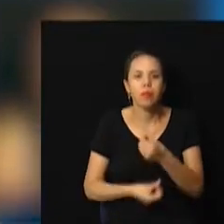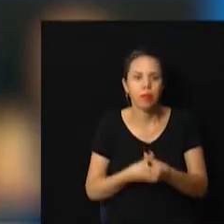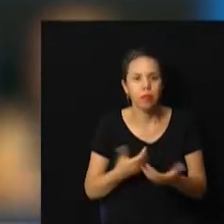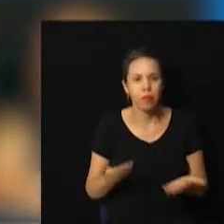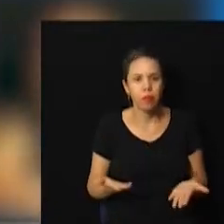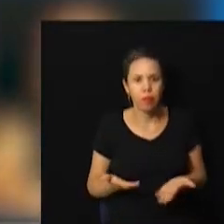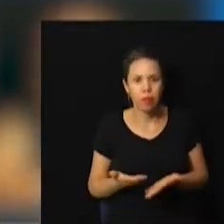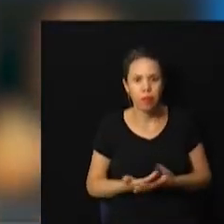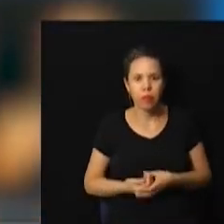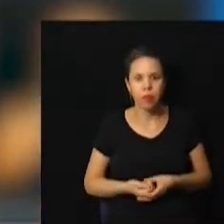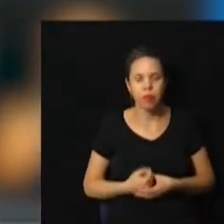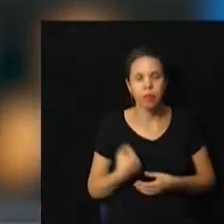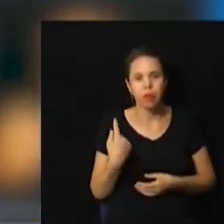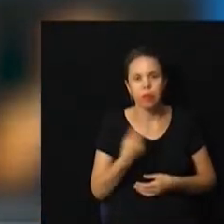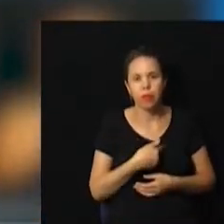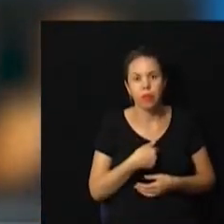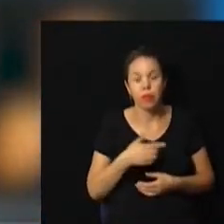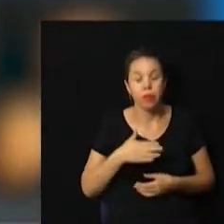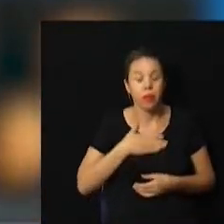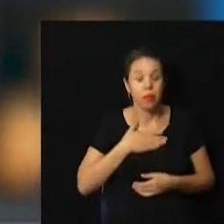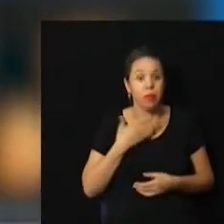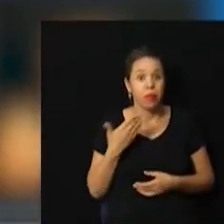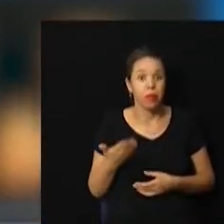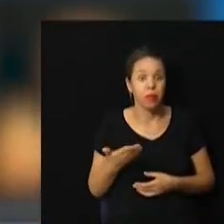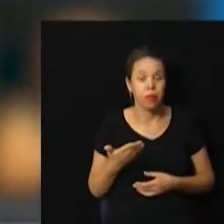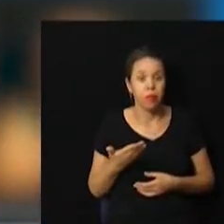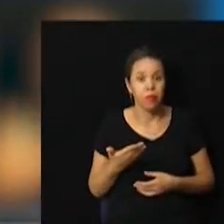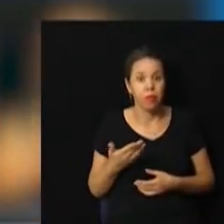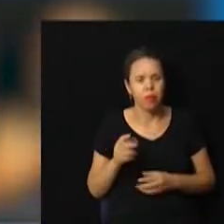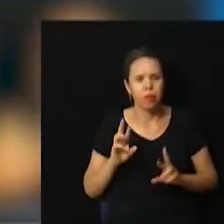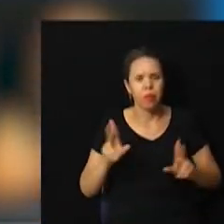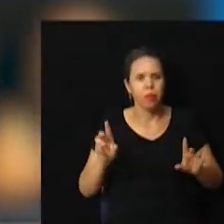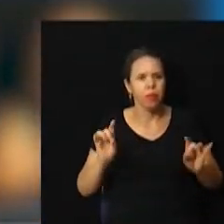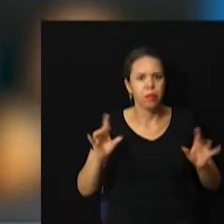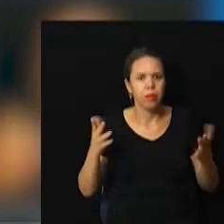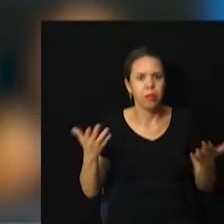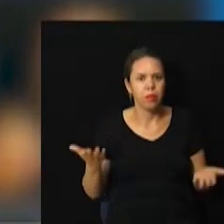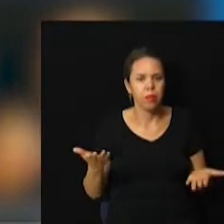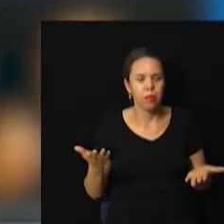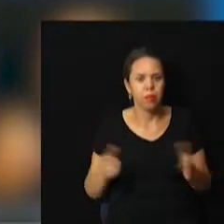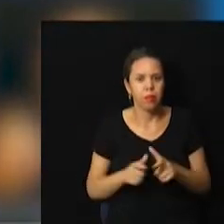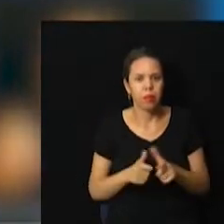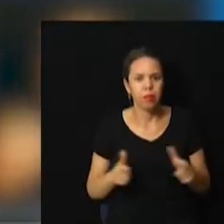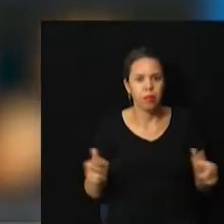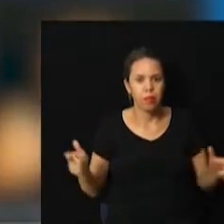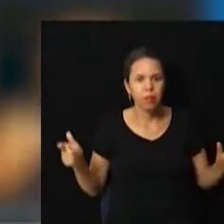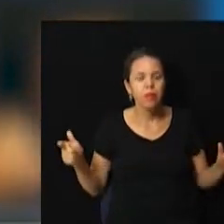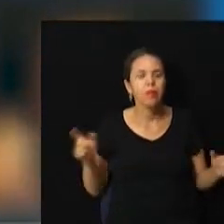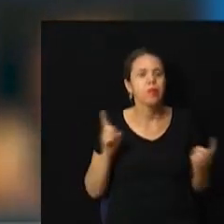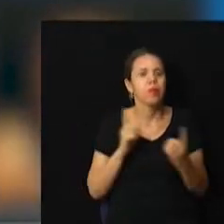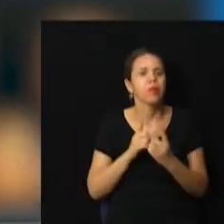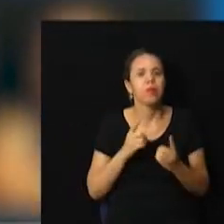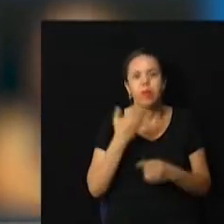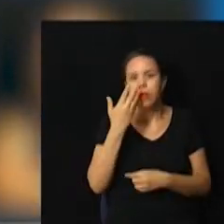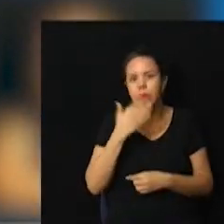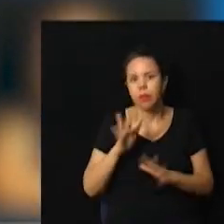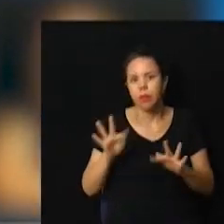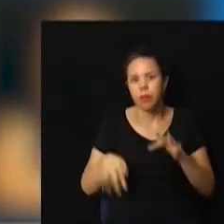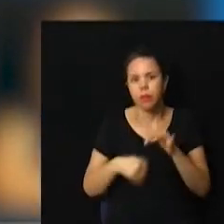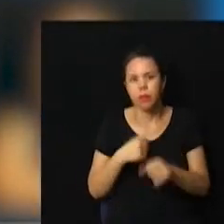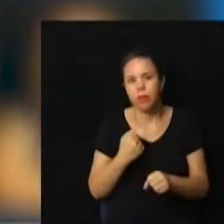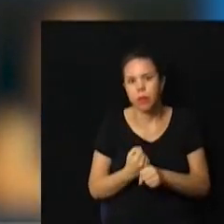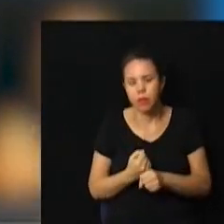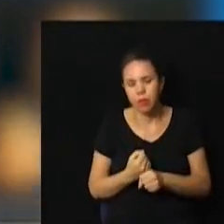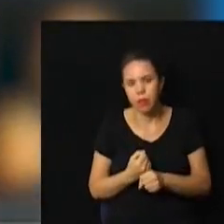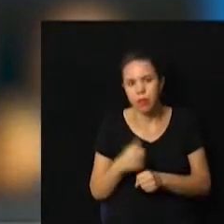semestre. E isso nos pegou, não digo de surpresa, mas foi um pouco atípico, o crescimento do atendimento em crianças